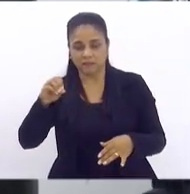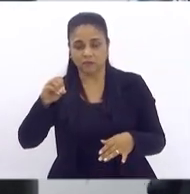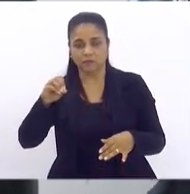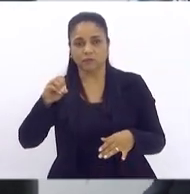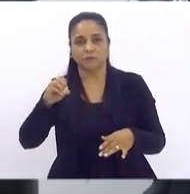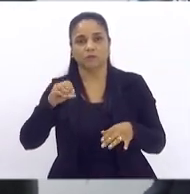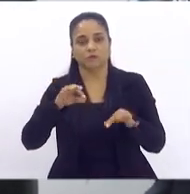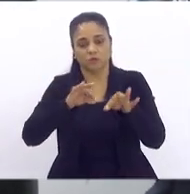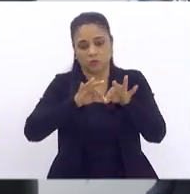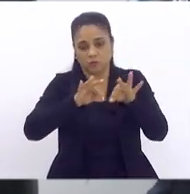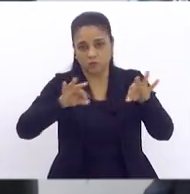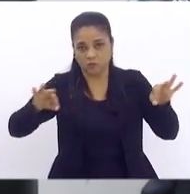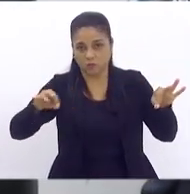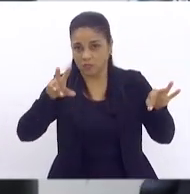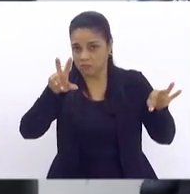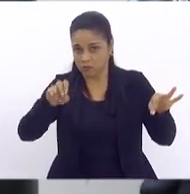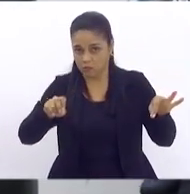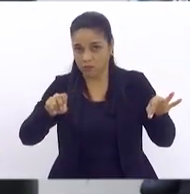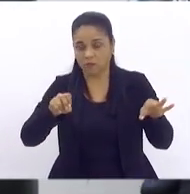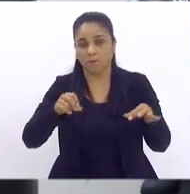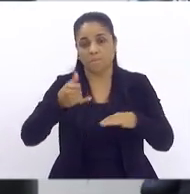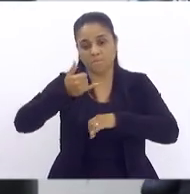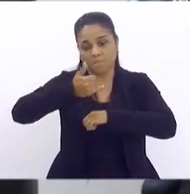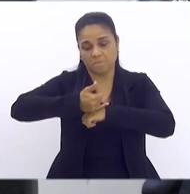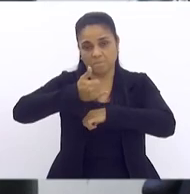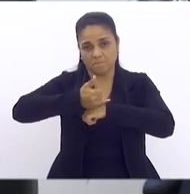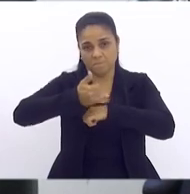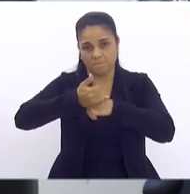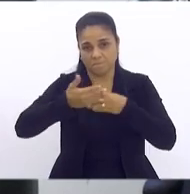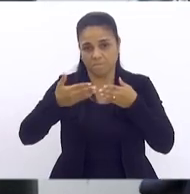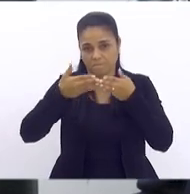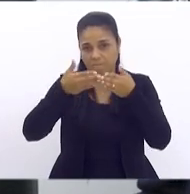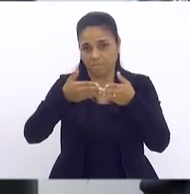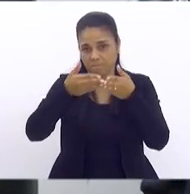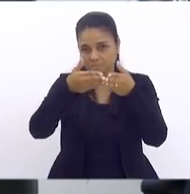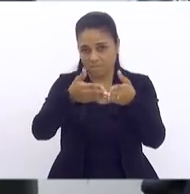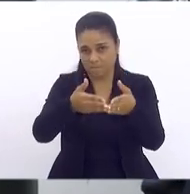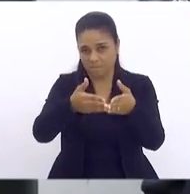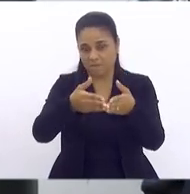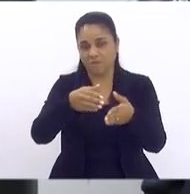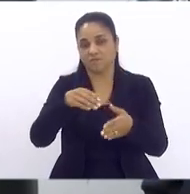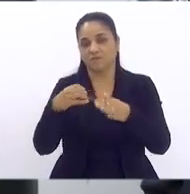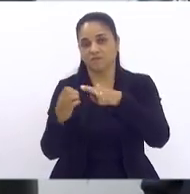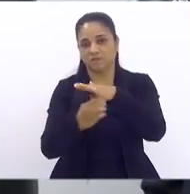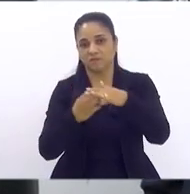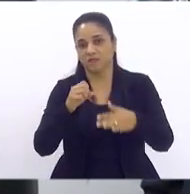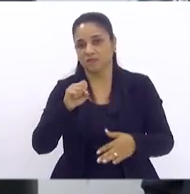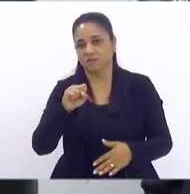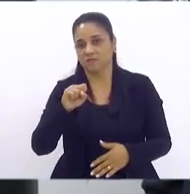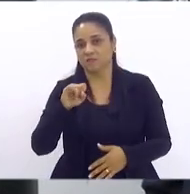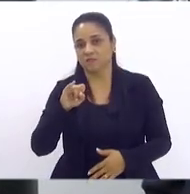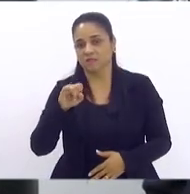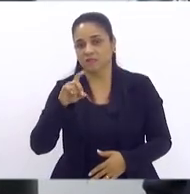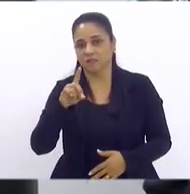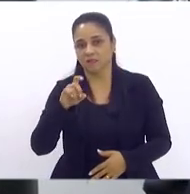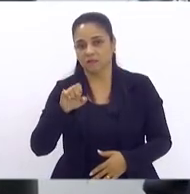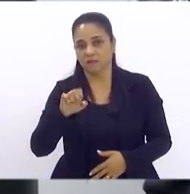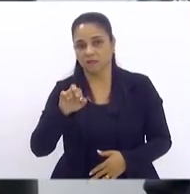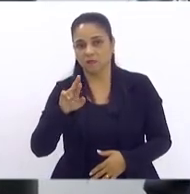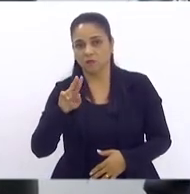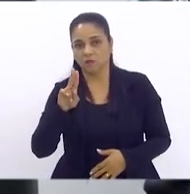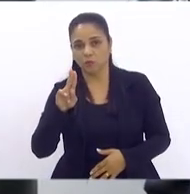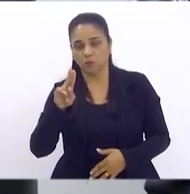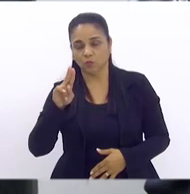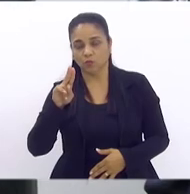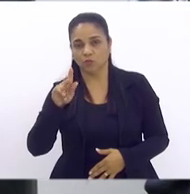largura, que transportava minério de ferro produzido pela Companhia Siderúrgica Nacional, na Baía de Sepitiba, no porto da Baía de Sepitiba, perdeu o controle